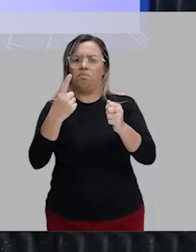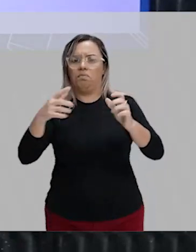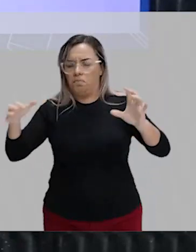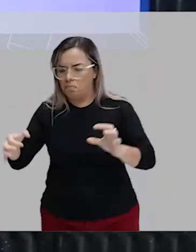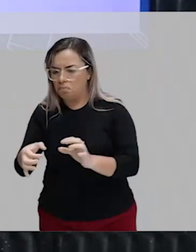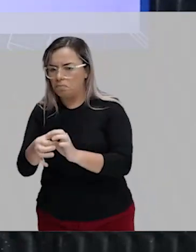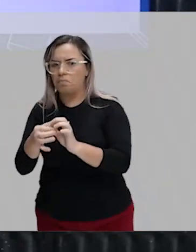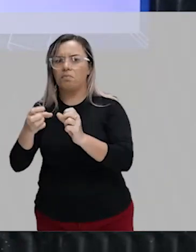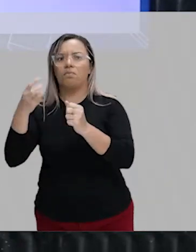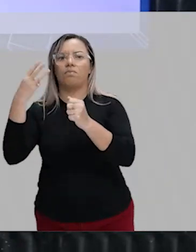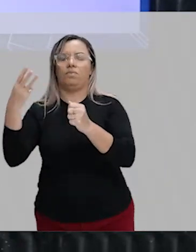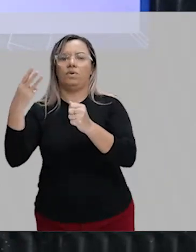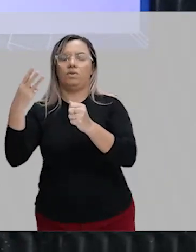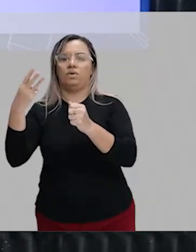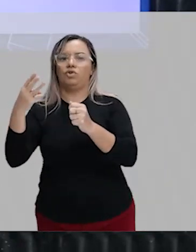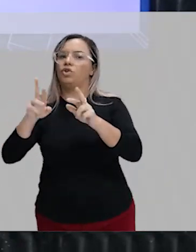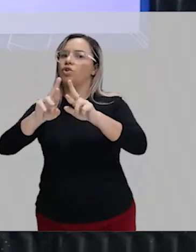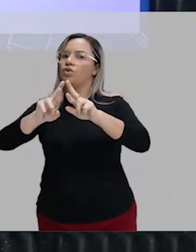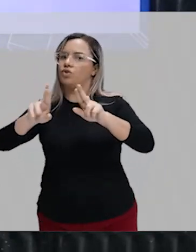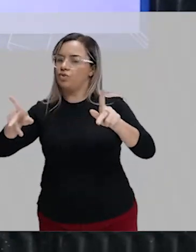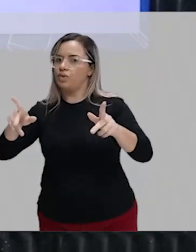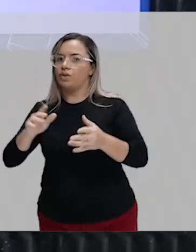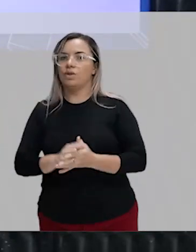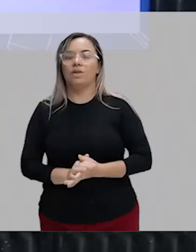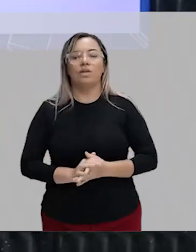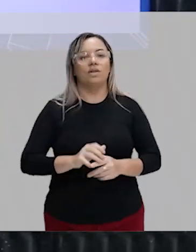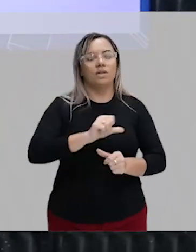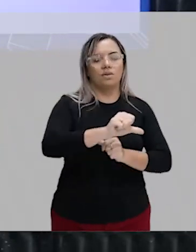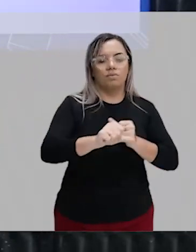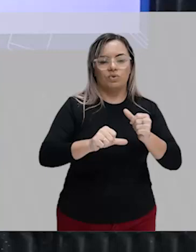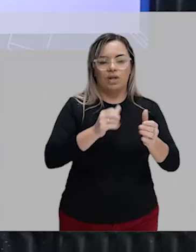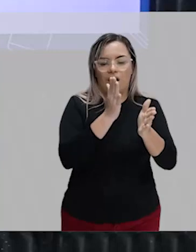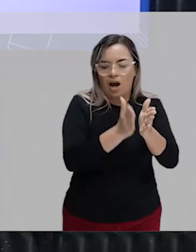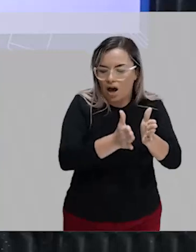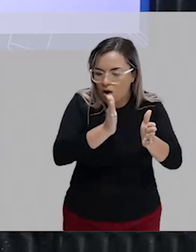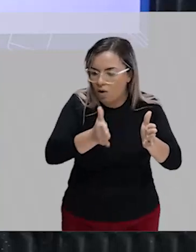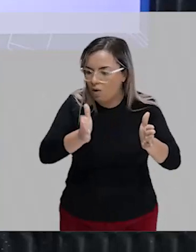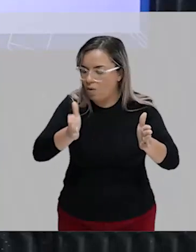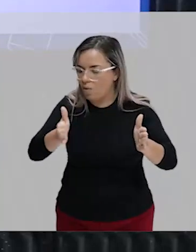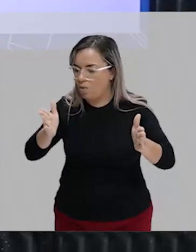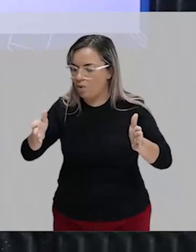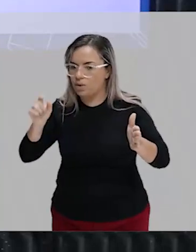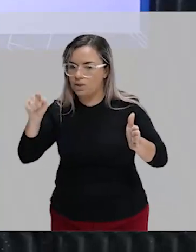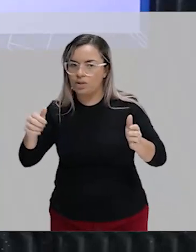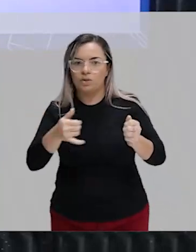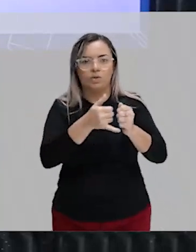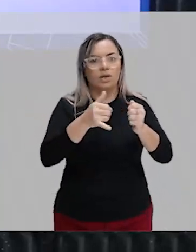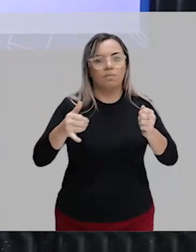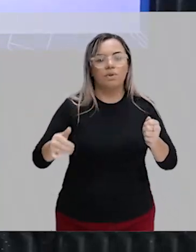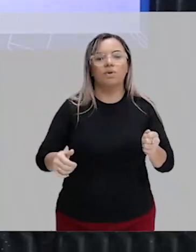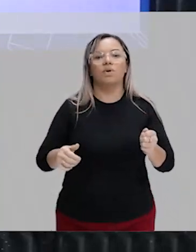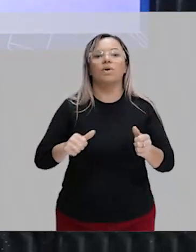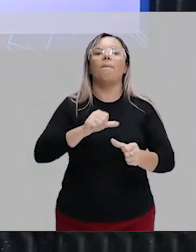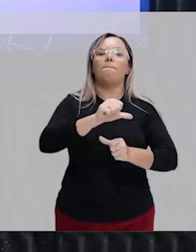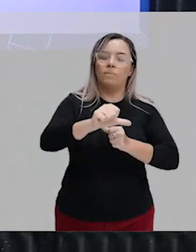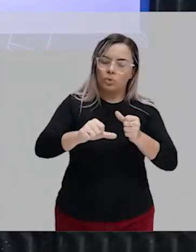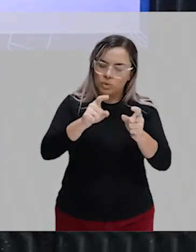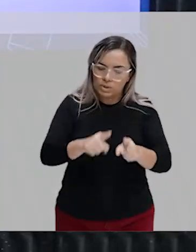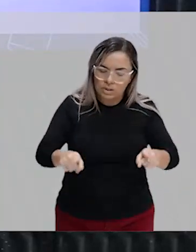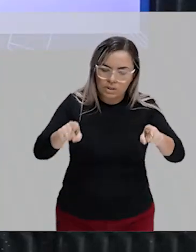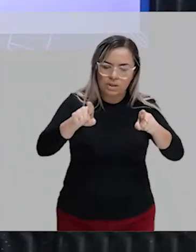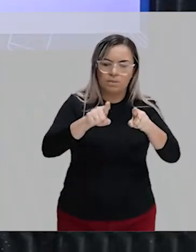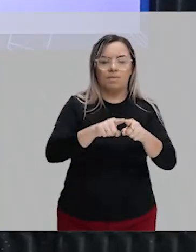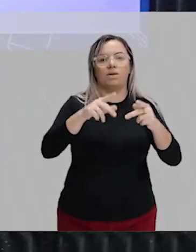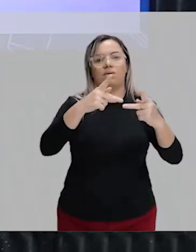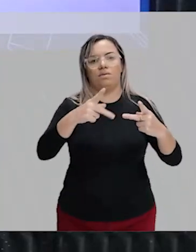com aminoácido 3. Ora, se eu mudar a sequência dos aminoácidos, muda a proteína. Então, é a mesma coisa. Ó, ator